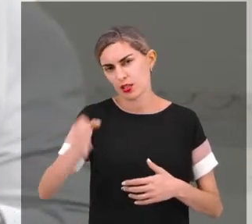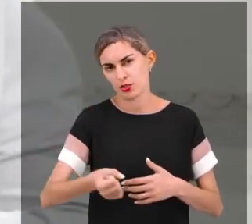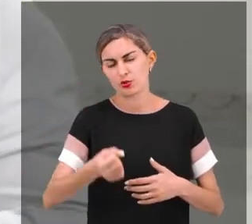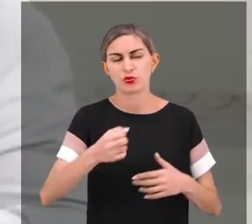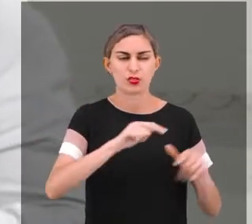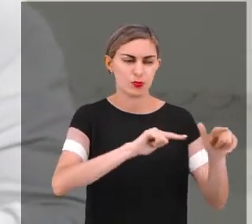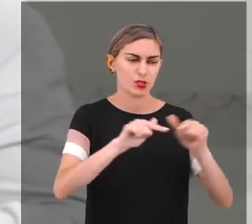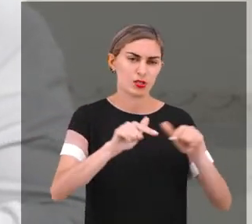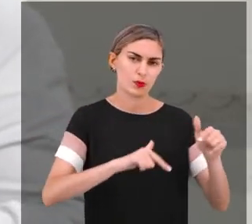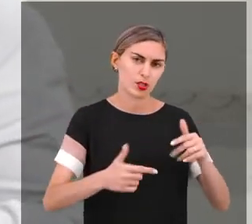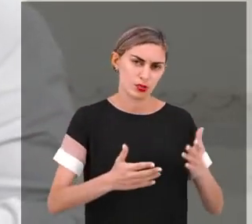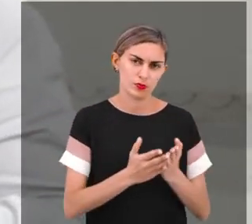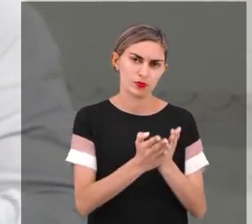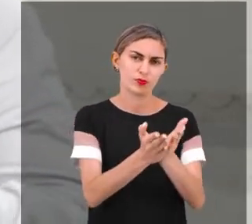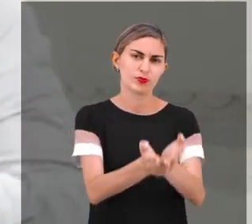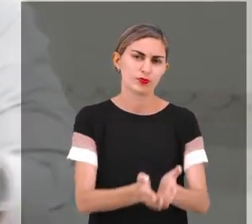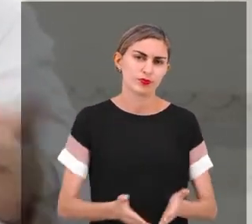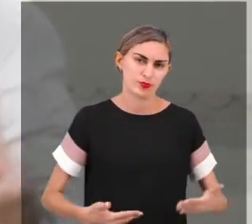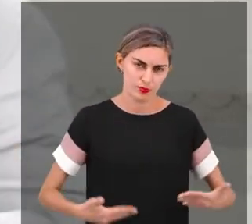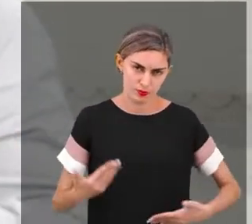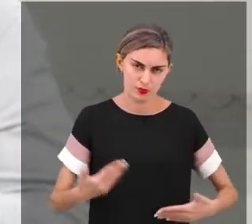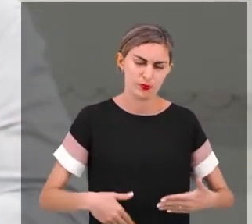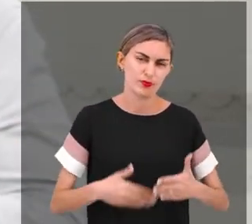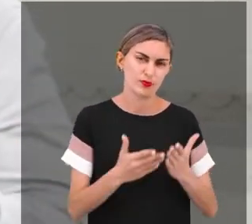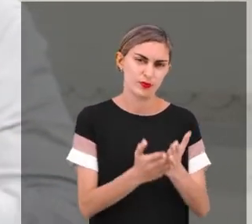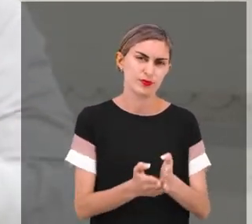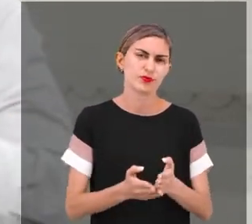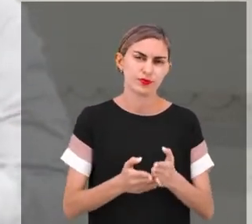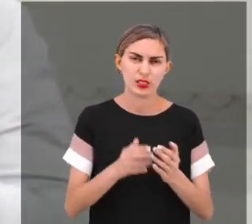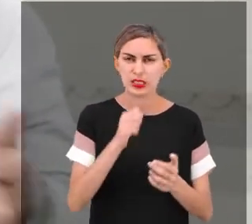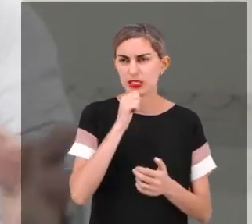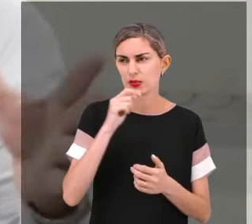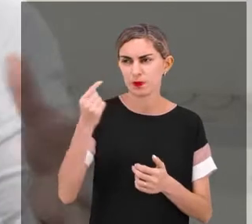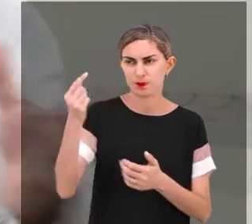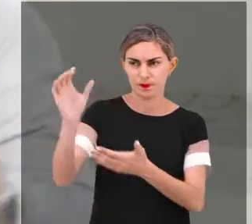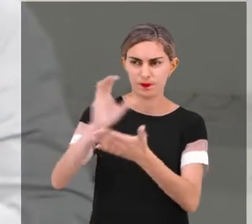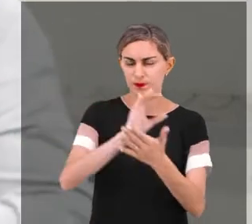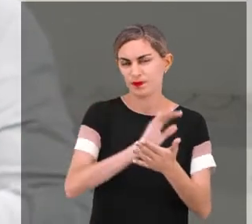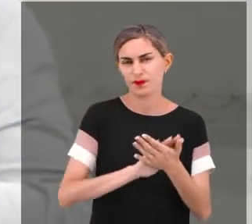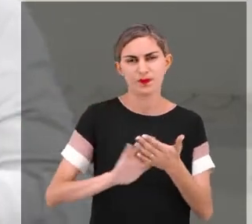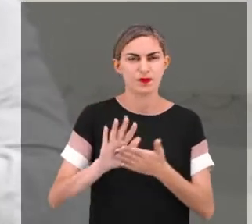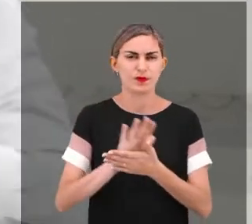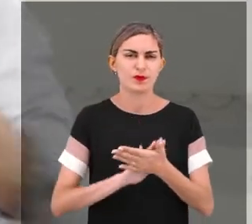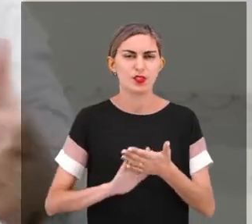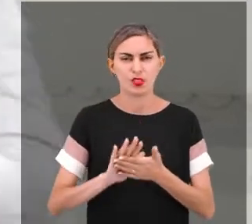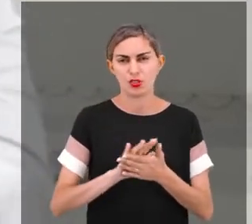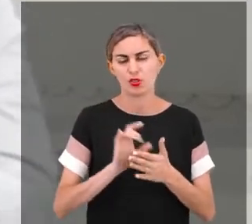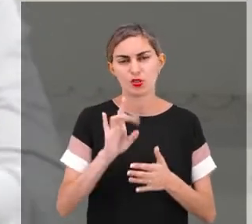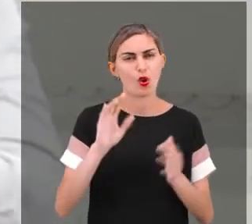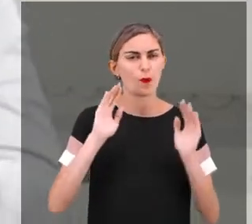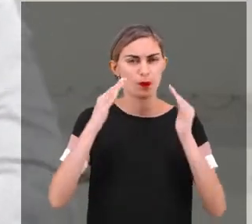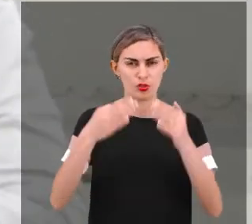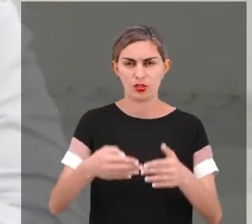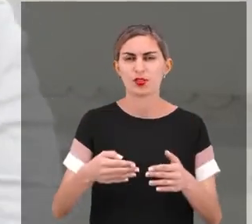operadores portuários, tá certo? É uma entidade sem fim lucrativo cujo objetivo é fazer